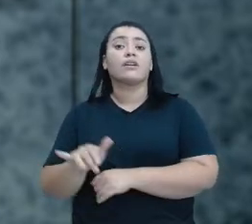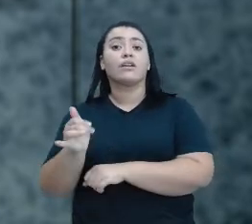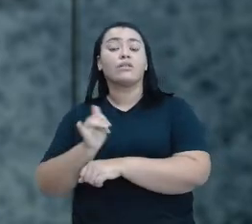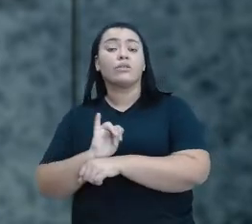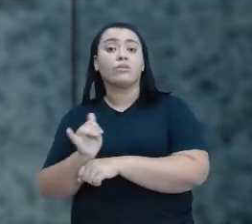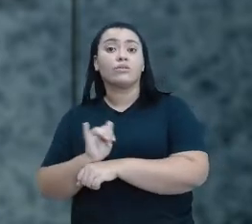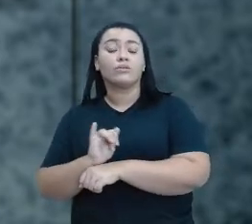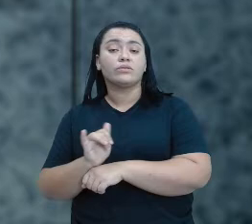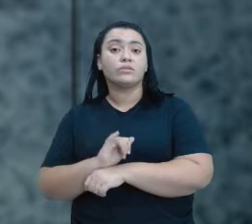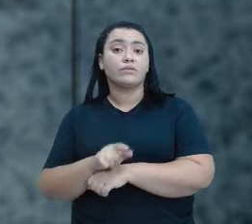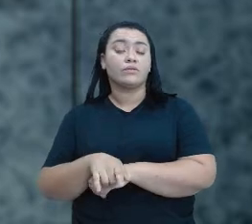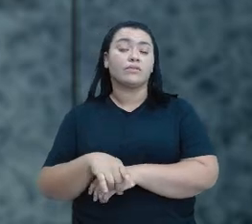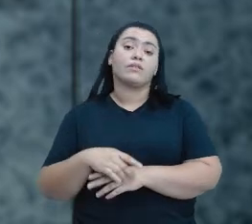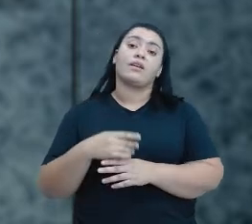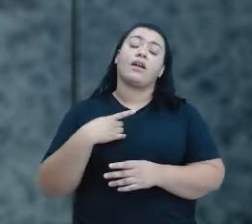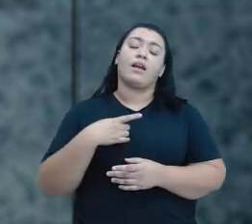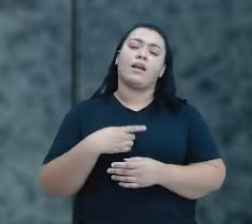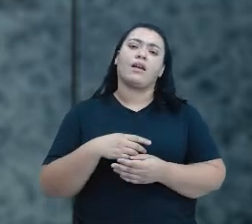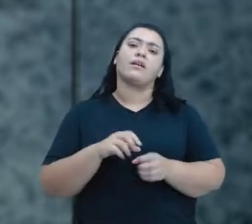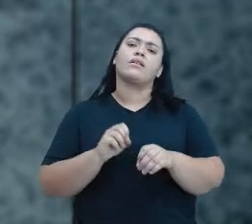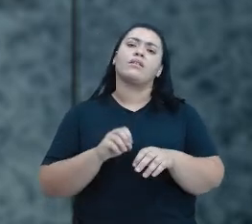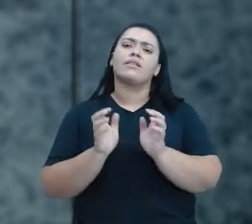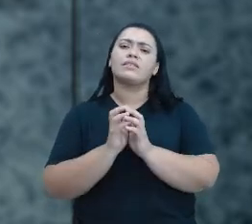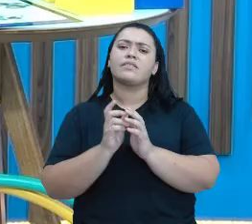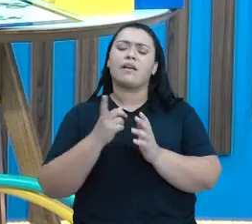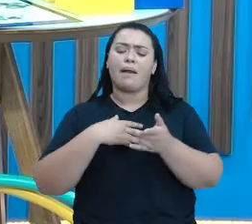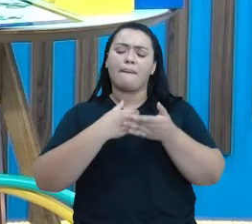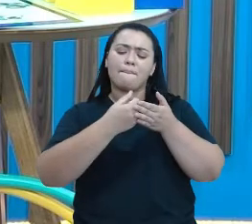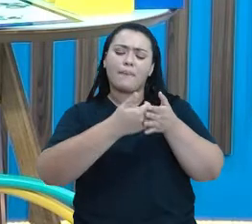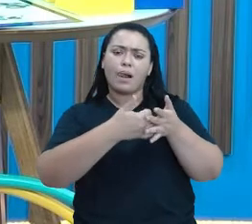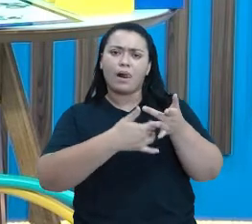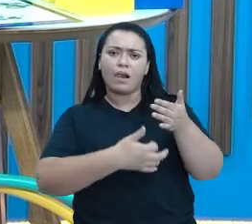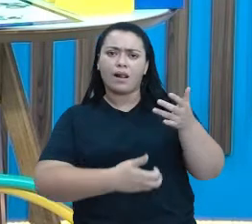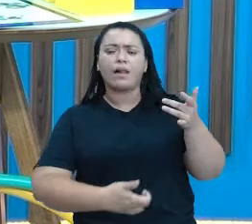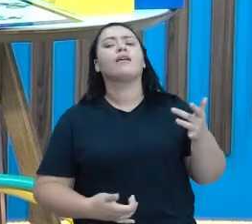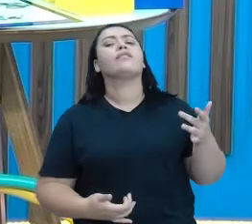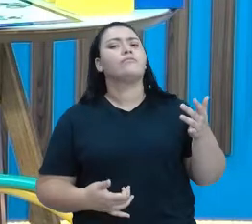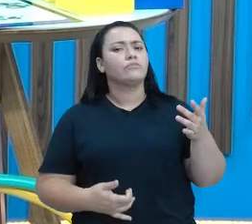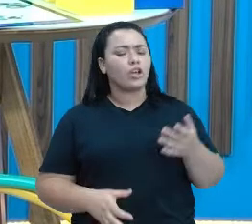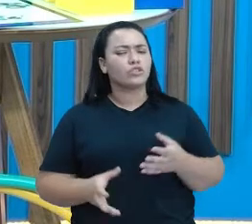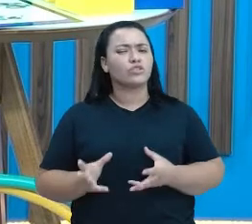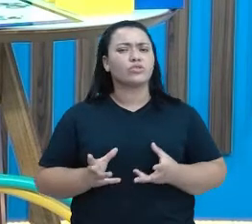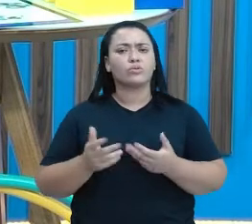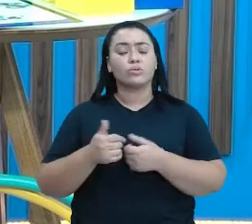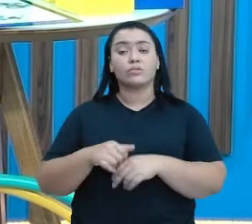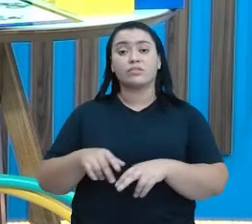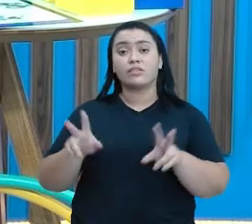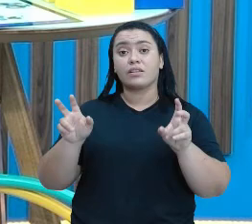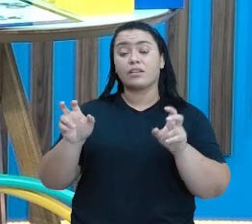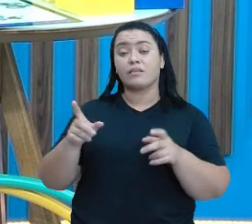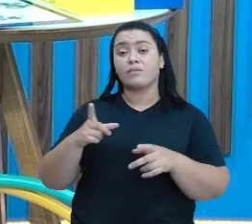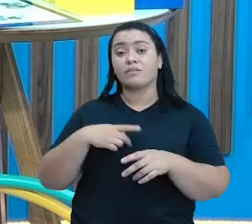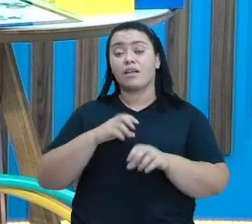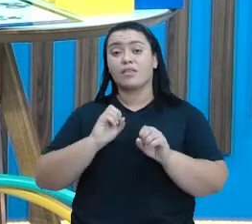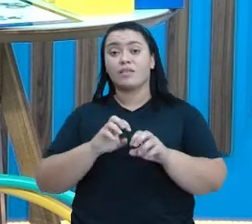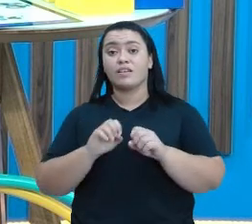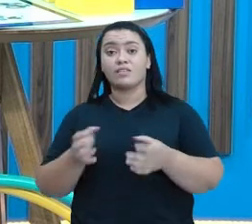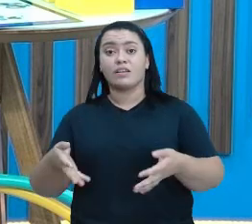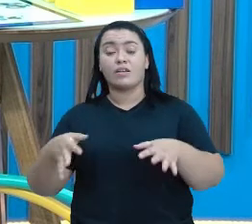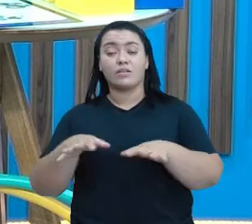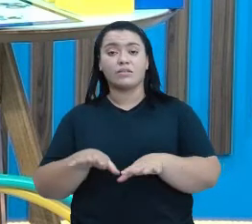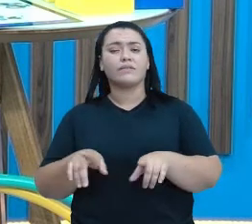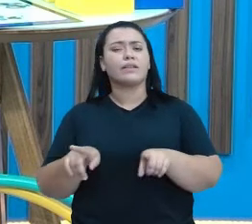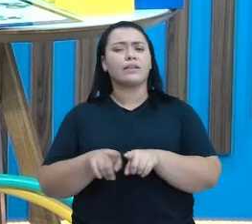do YouTube, no Educa Recife. Lá você vai encontrar uma playlist com todas as temáticas sobre educação inclusiva